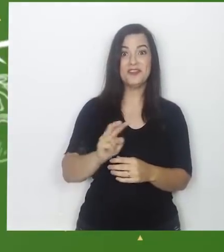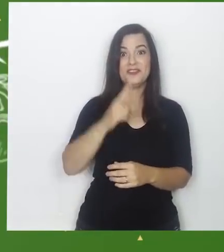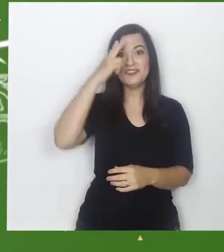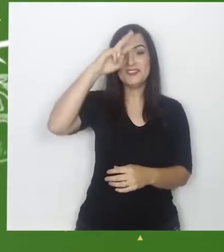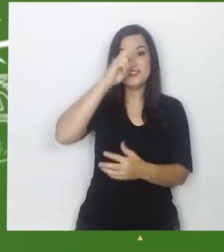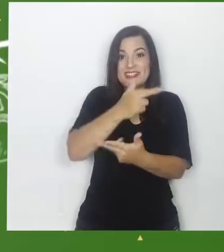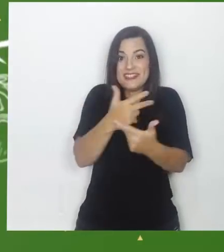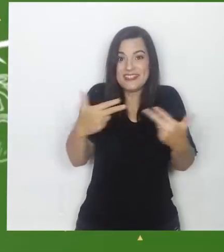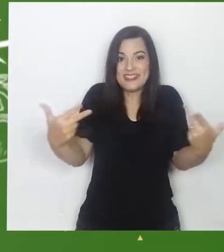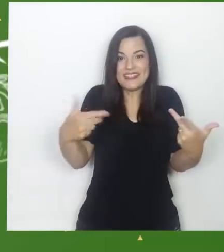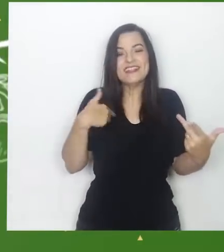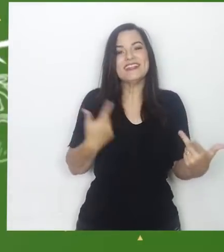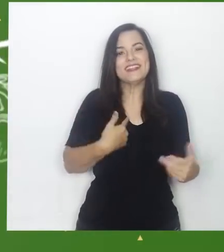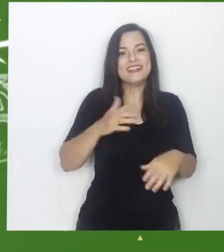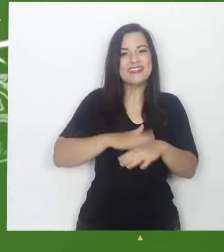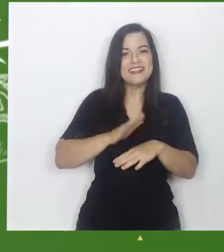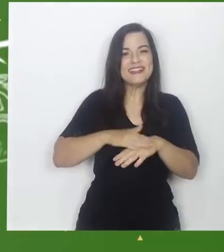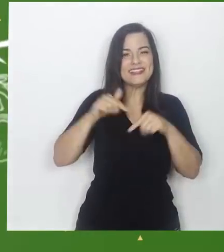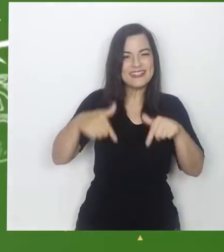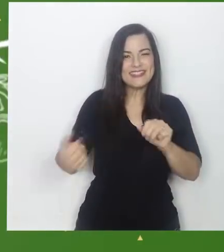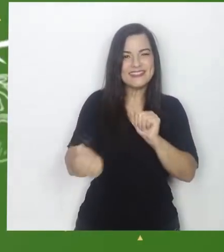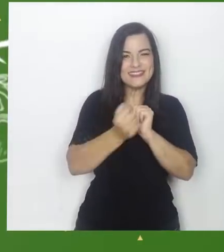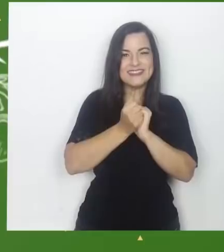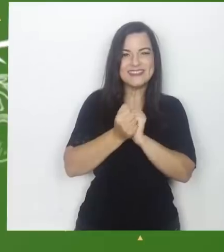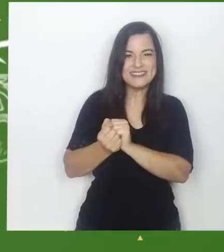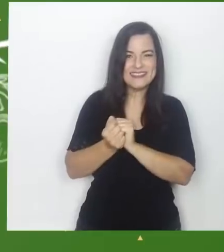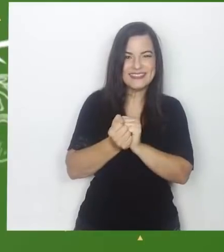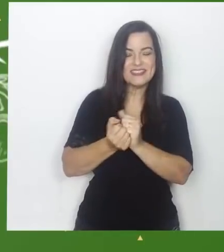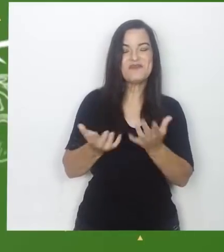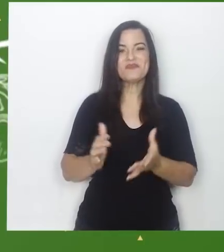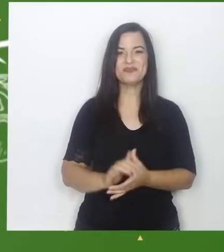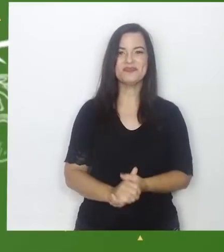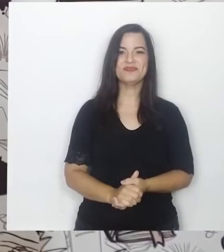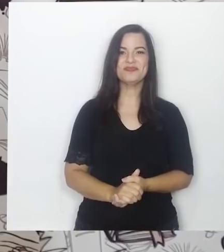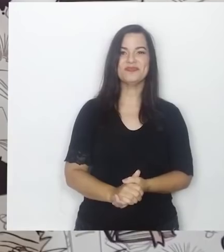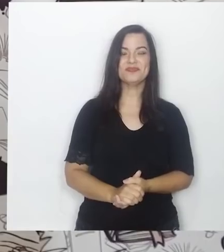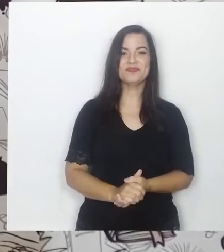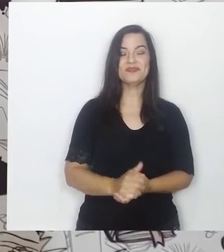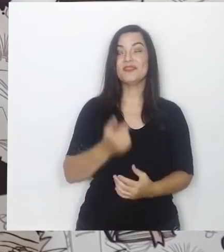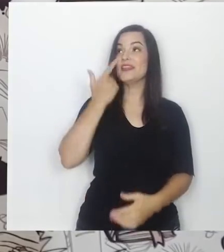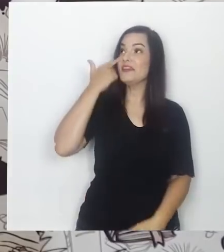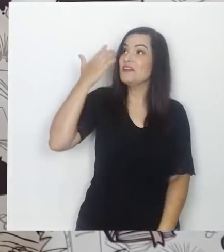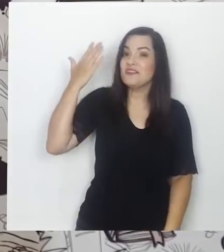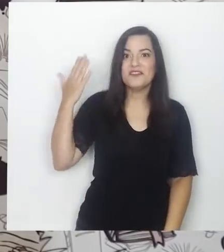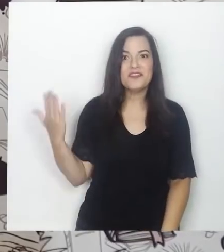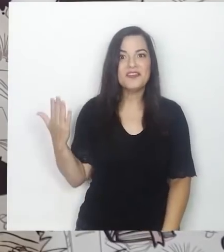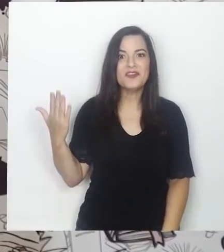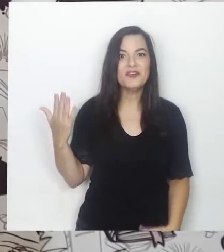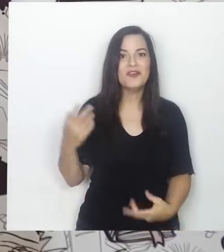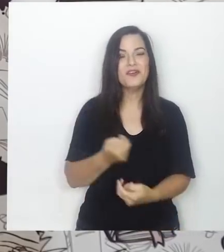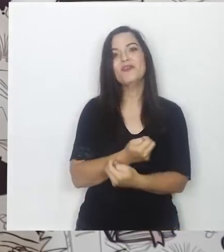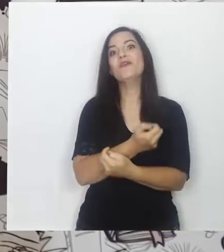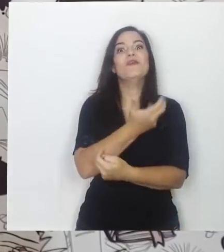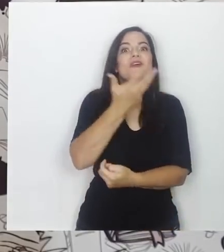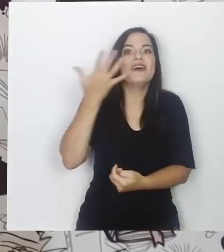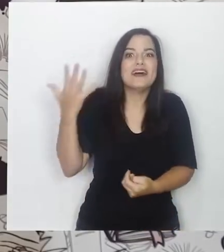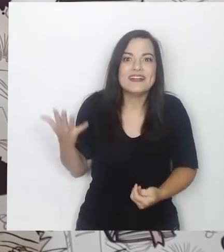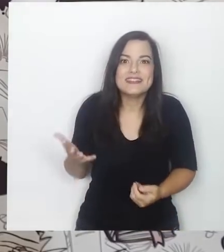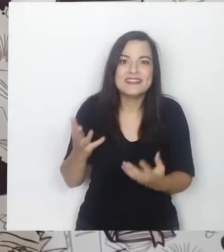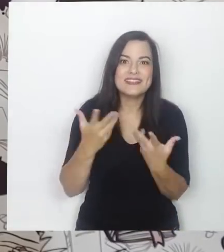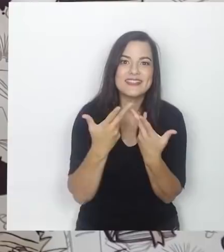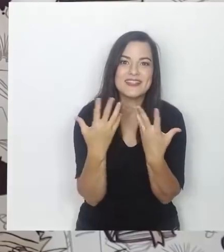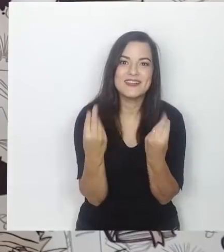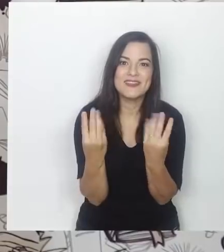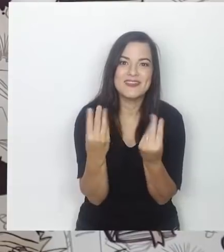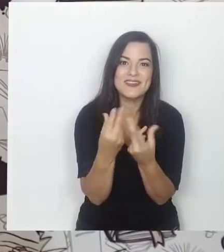quanta história nós também fizemos juntinhos por aqui? Viu só quanta coisa?